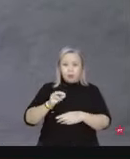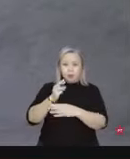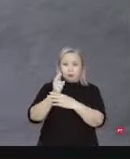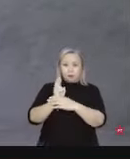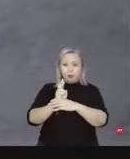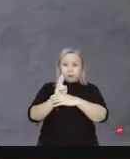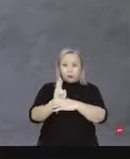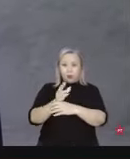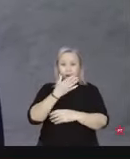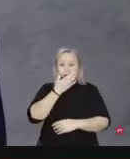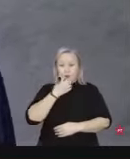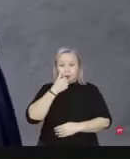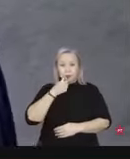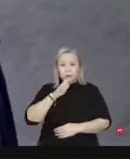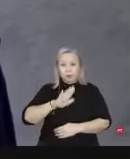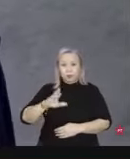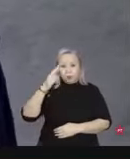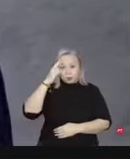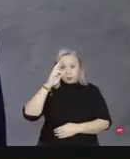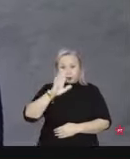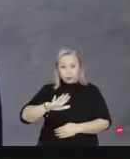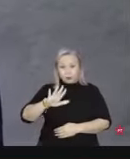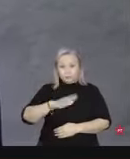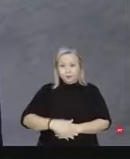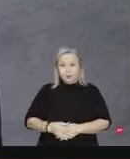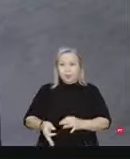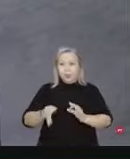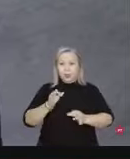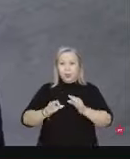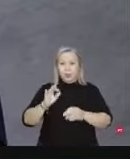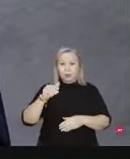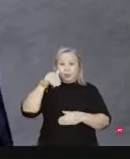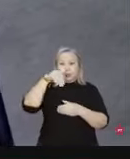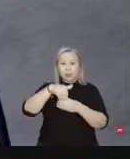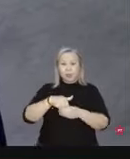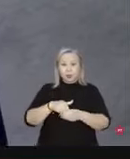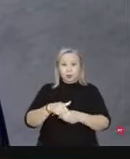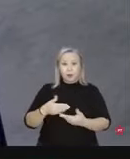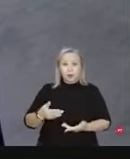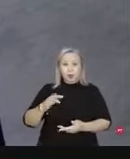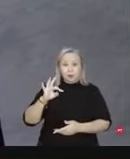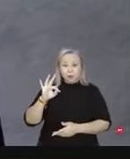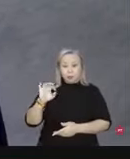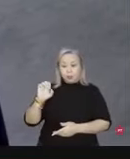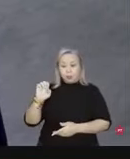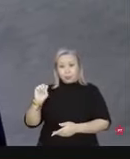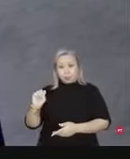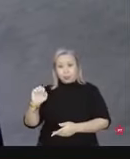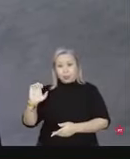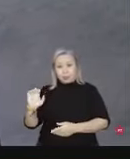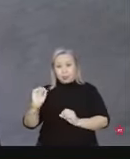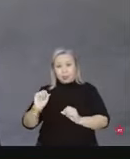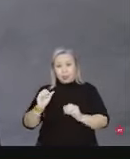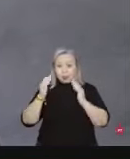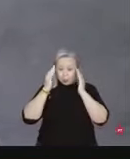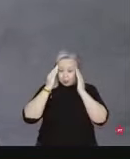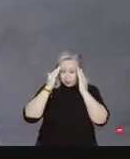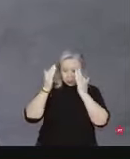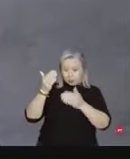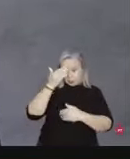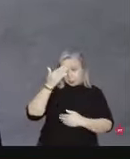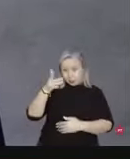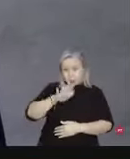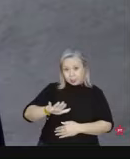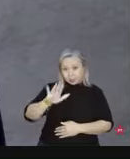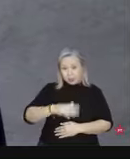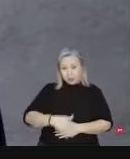e senhoras. A Justiça Eleitoral agradece a presença de todos, tem a honra de recebê-los